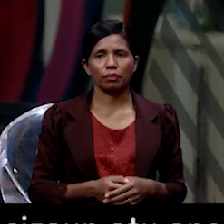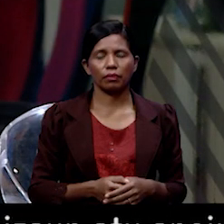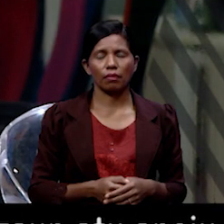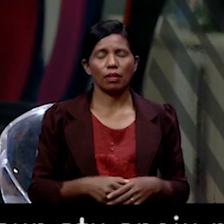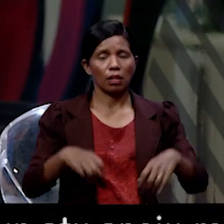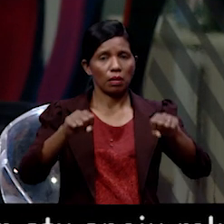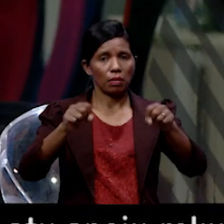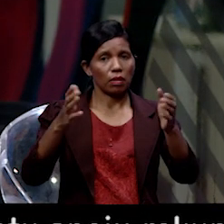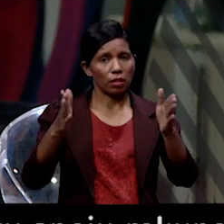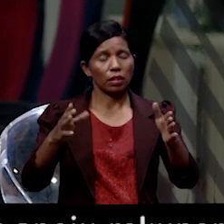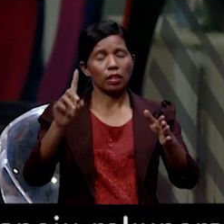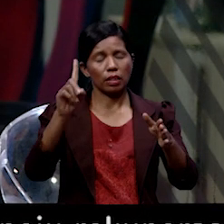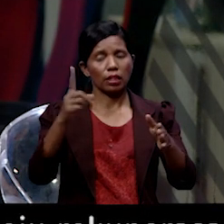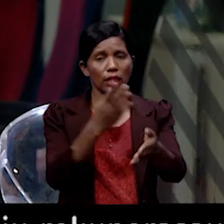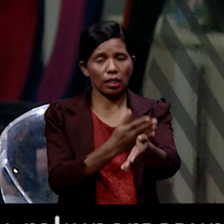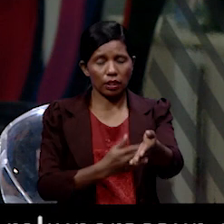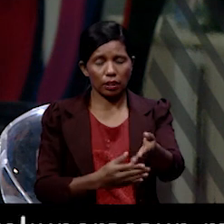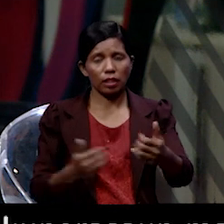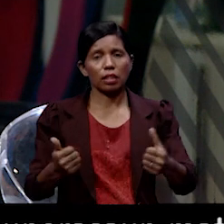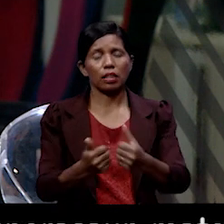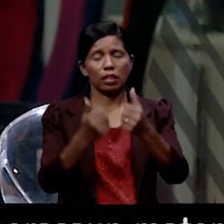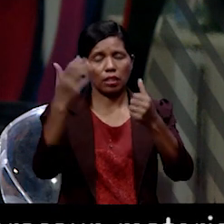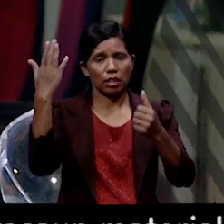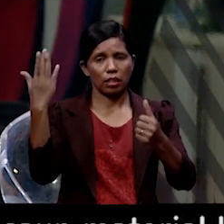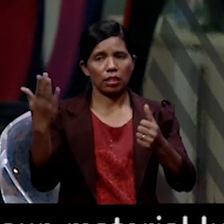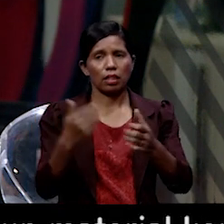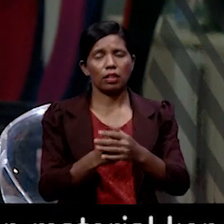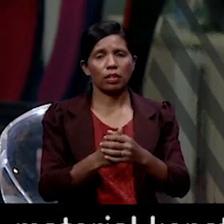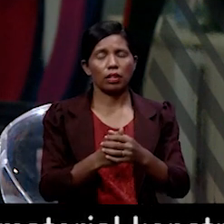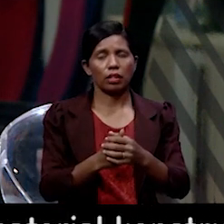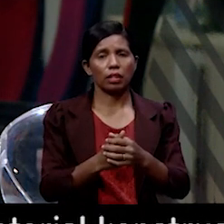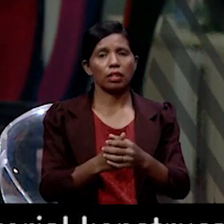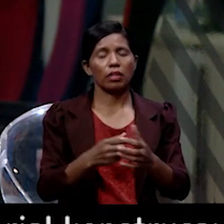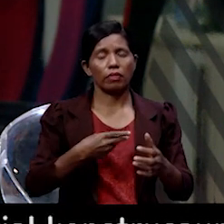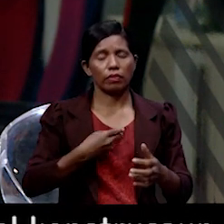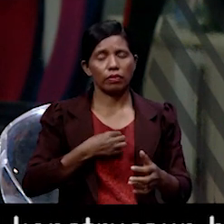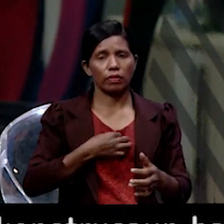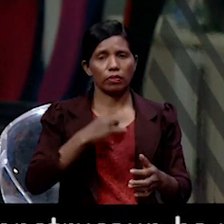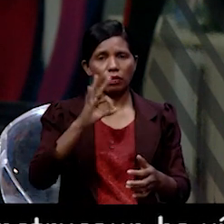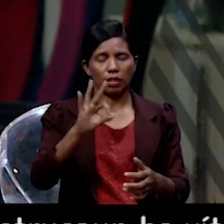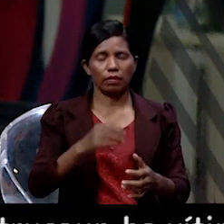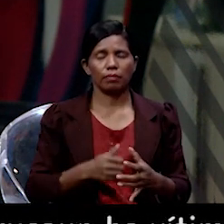Motorista ida conectoran iha acidente de tráfego ida iha cruzamento fatuhada.